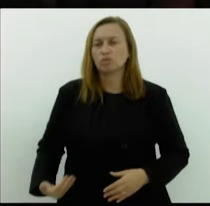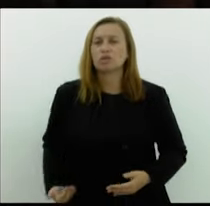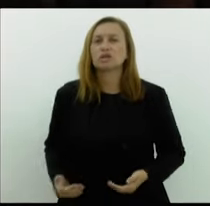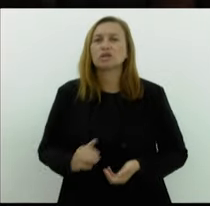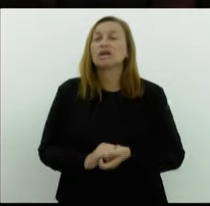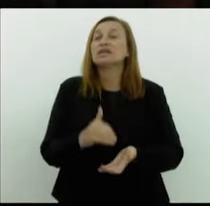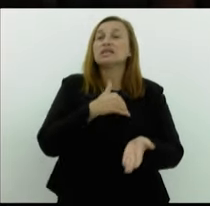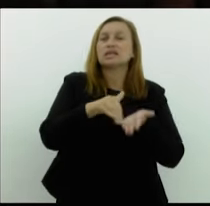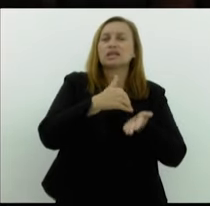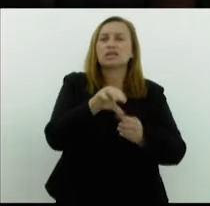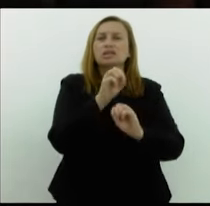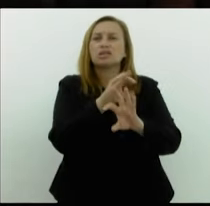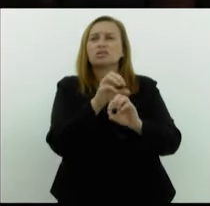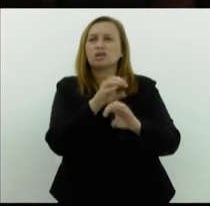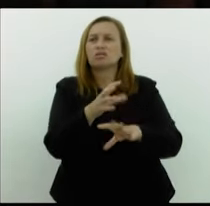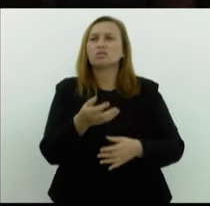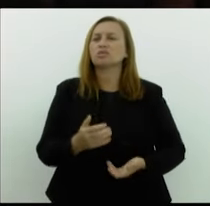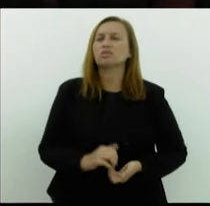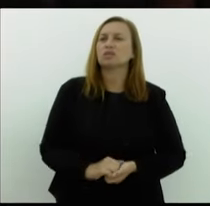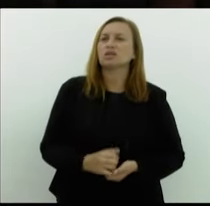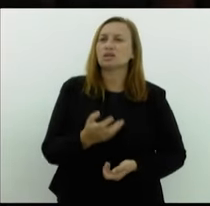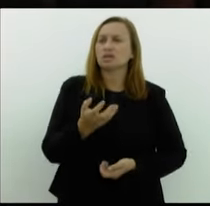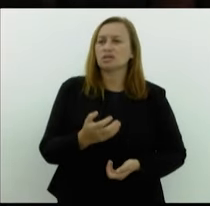a Secretaria de Educação faz?